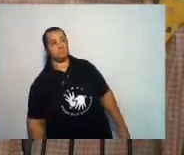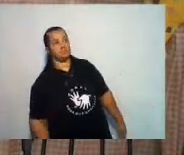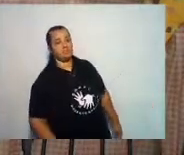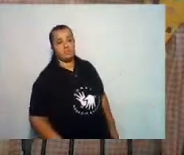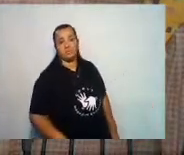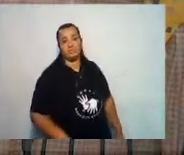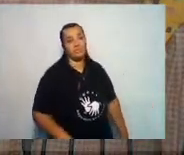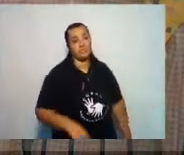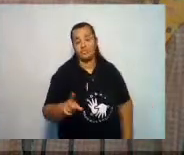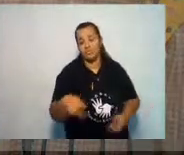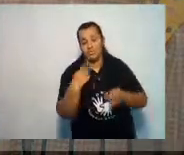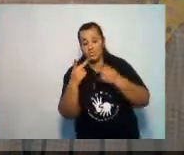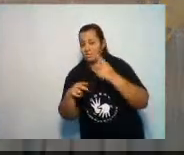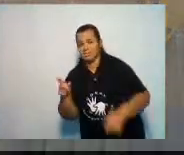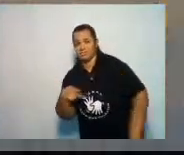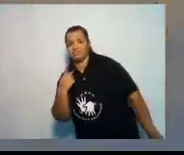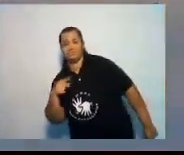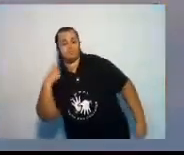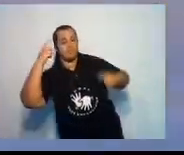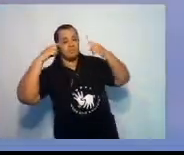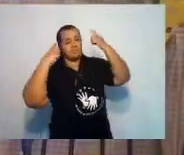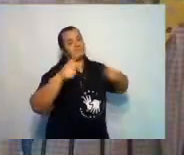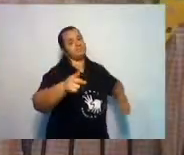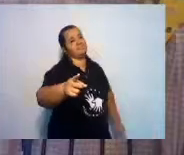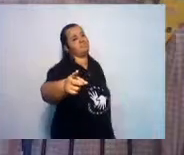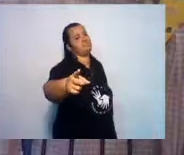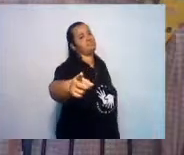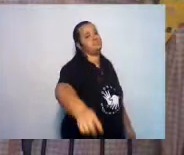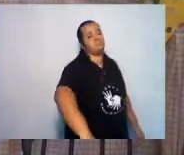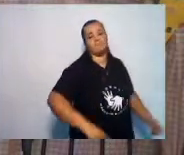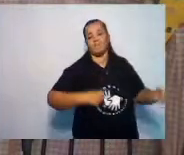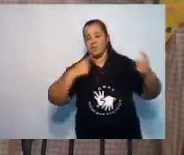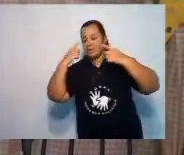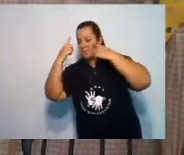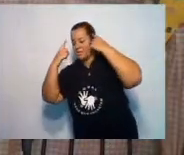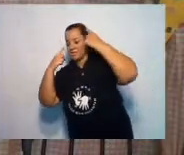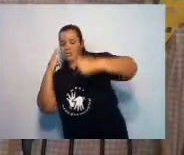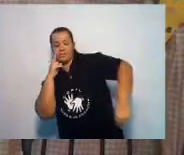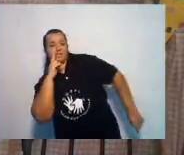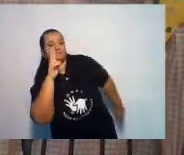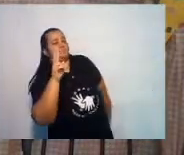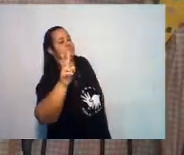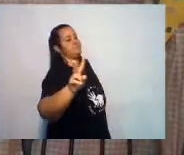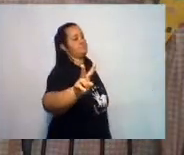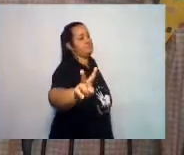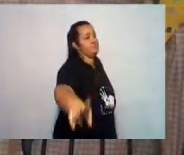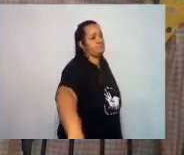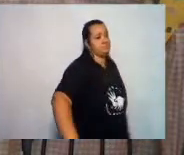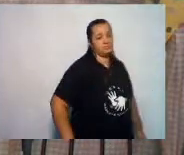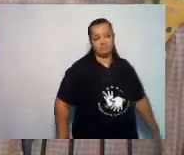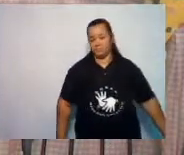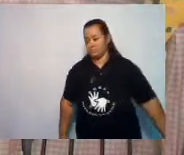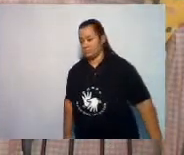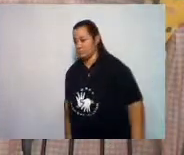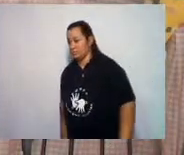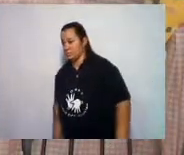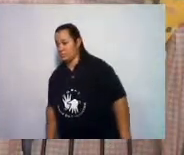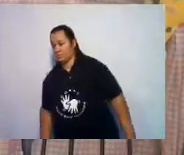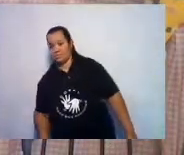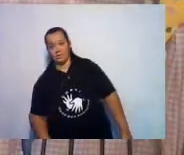Eu não vou negar que sou louco por você, tô maluco pra te ver.